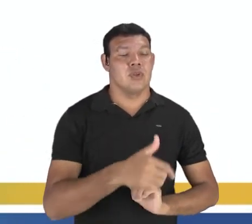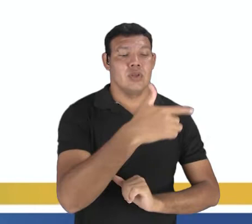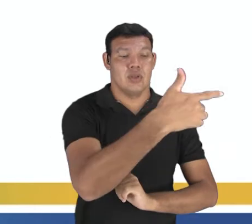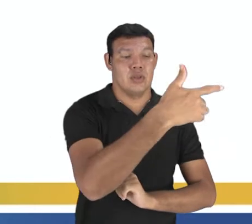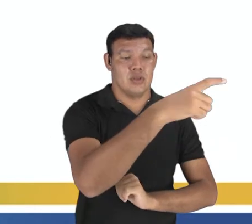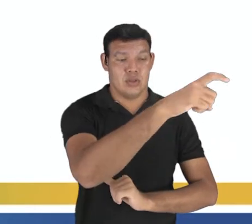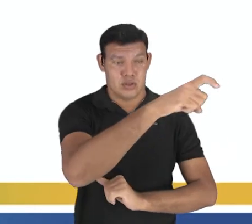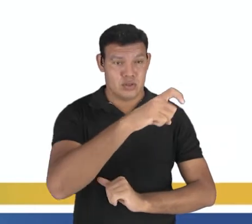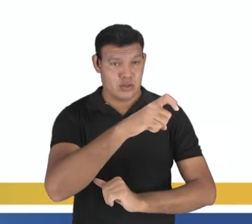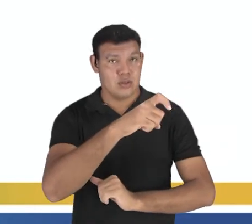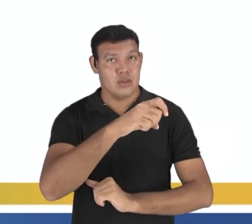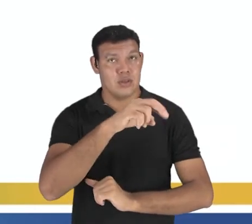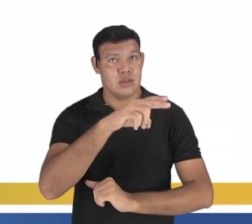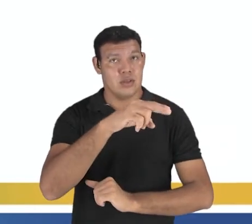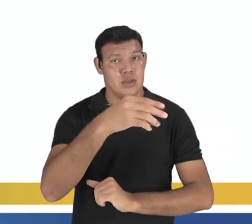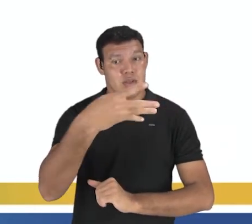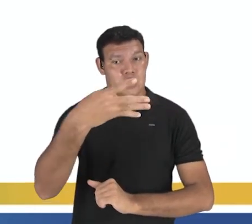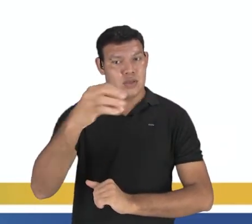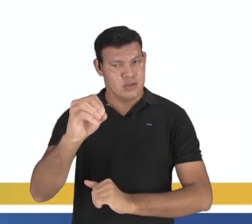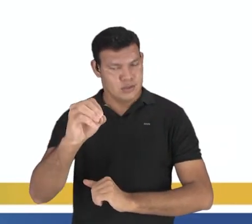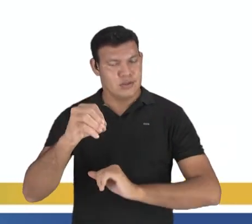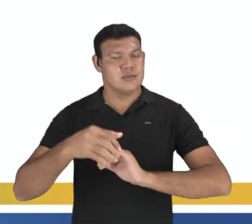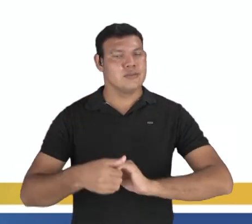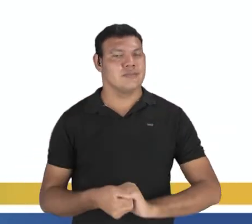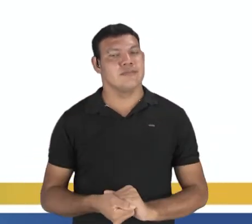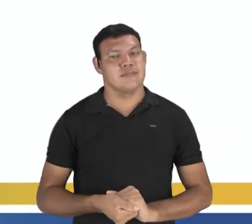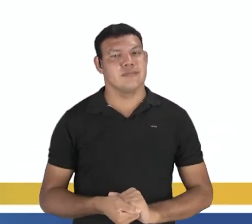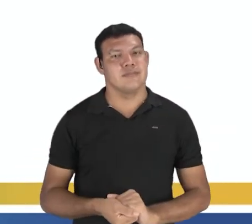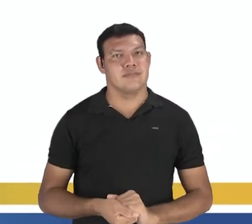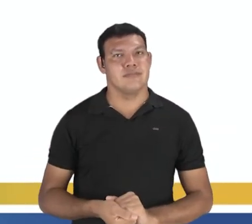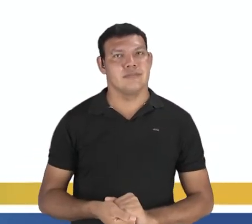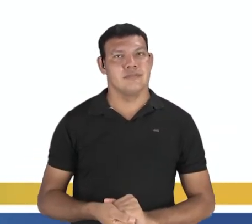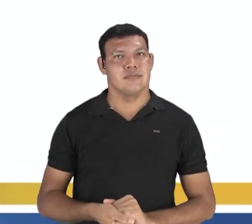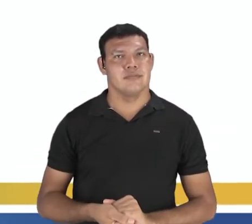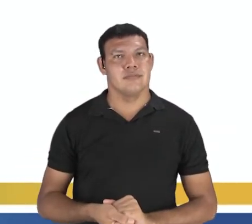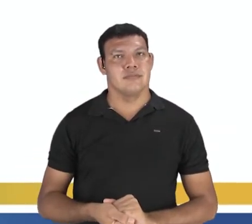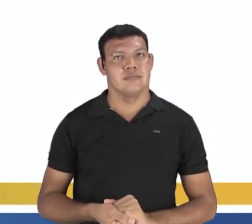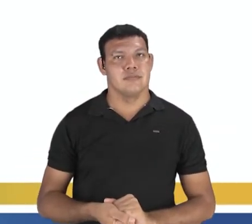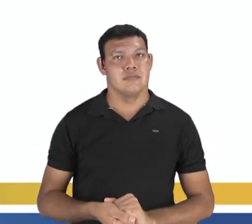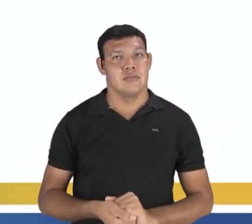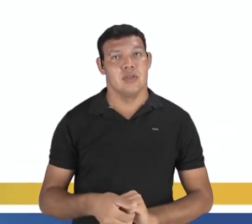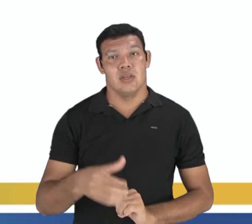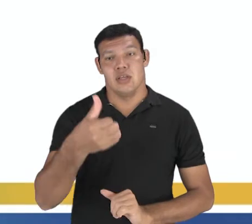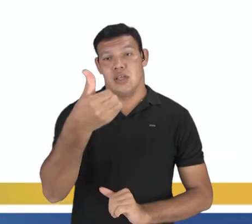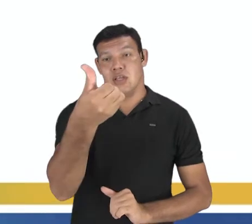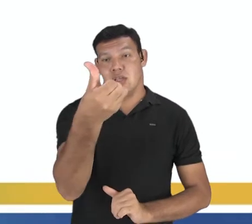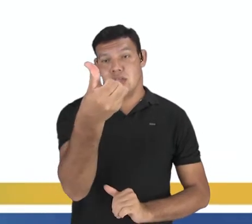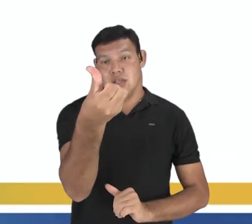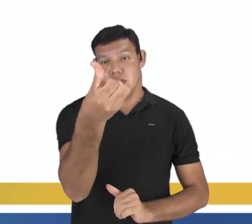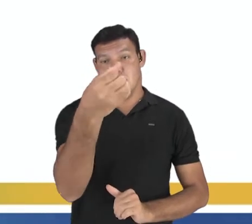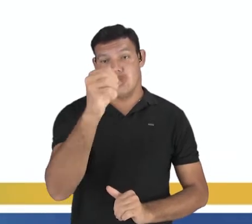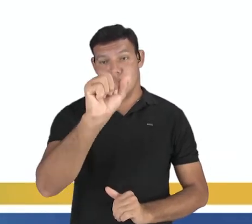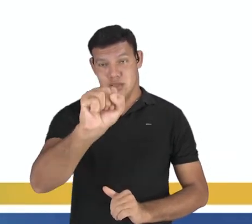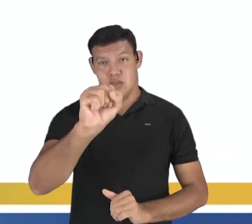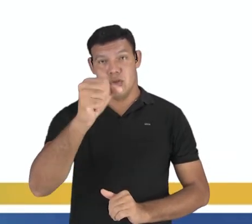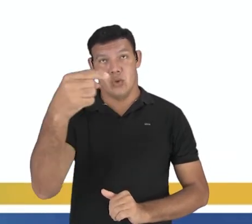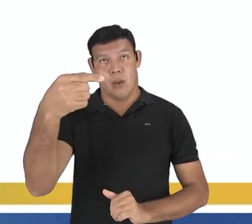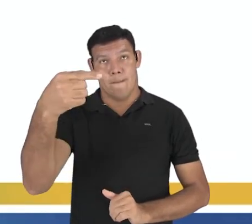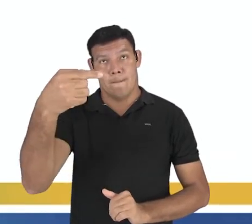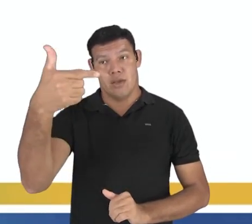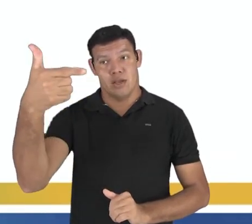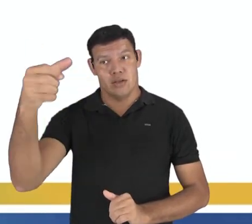2x igual a 40. E aí o 68 menos o 28 deu esse valor 40,